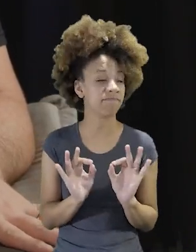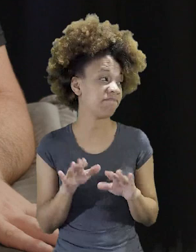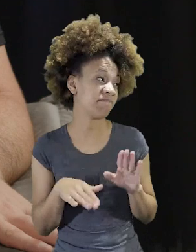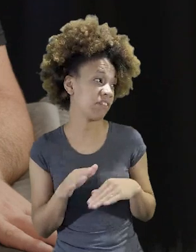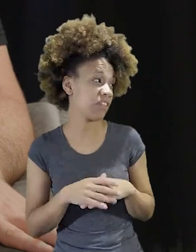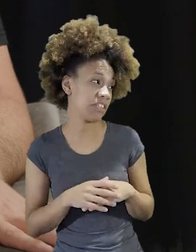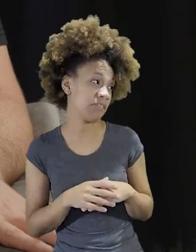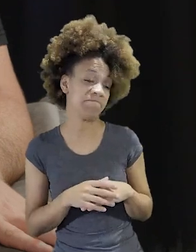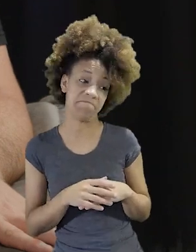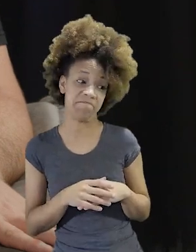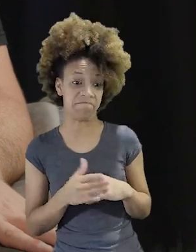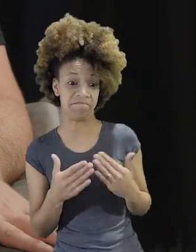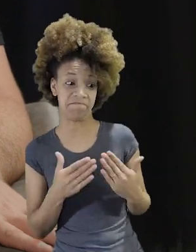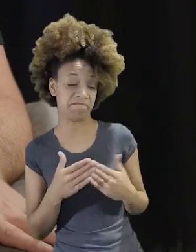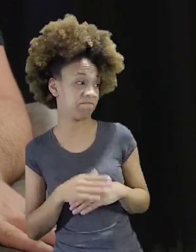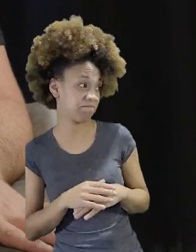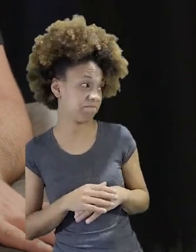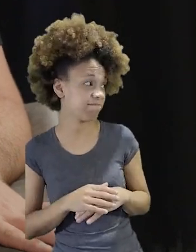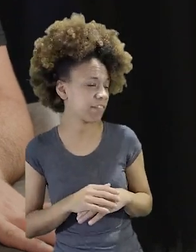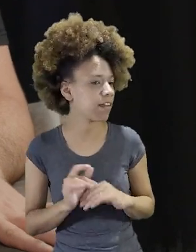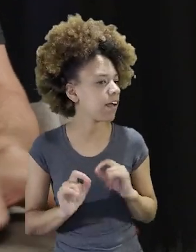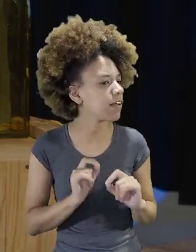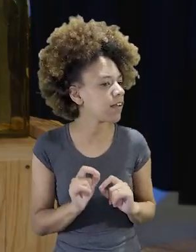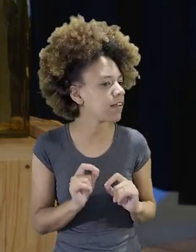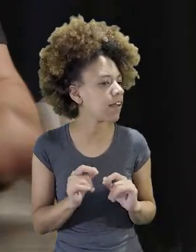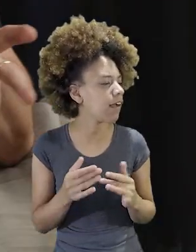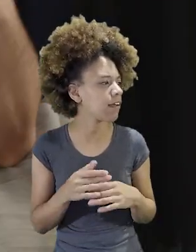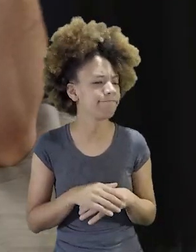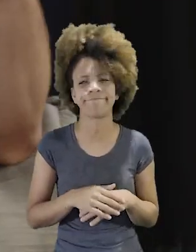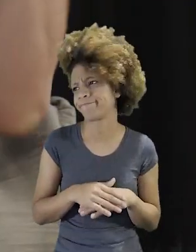muito vistosismo Talvez seja um solo da mesma fiação